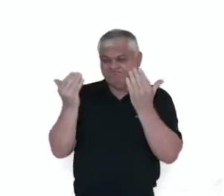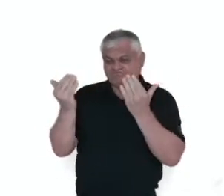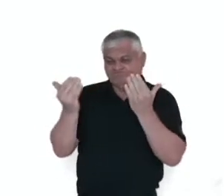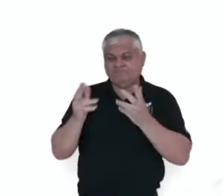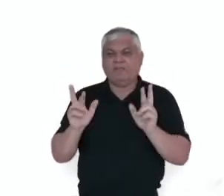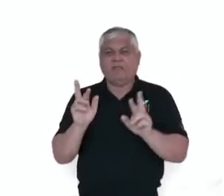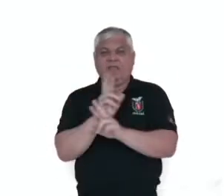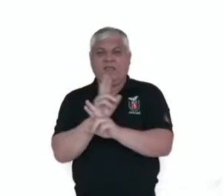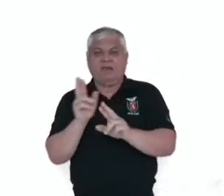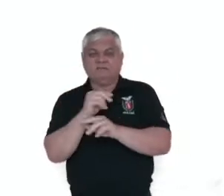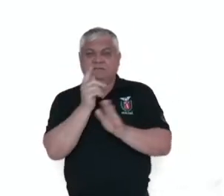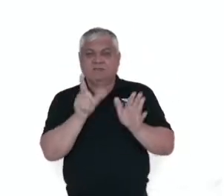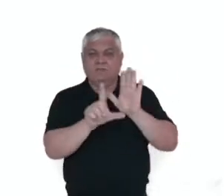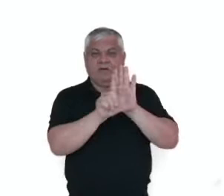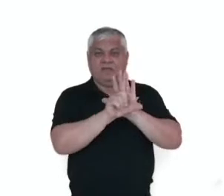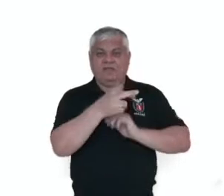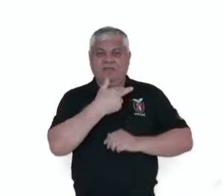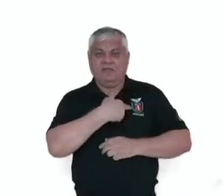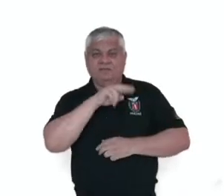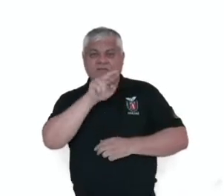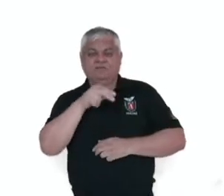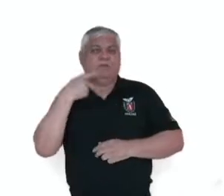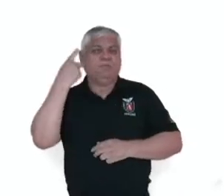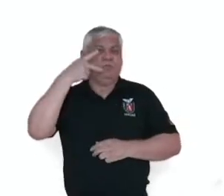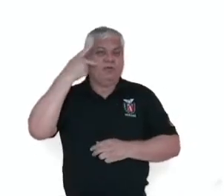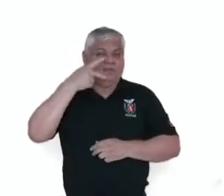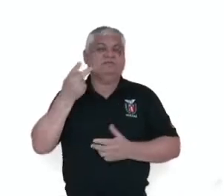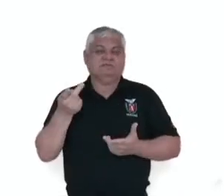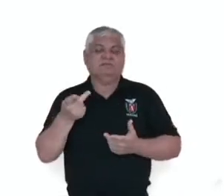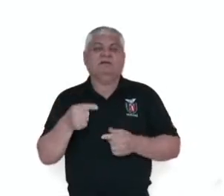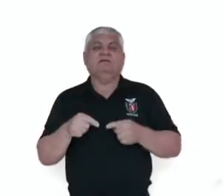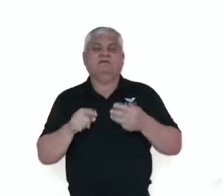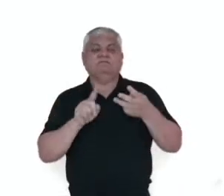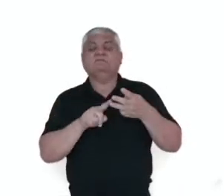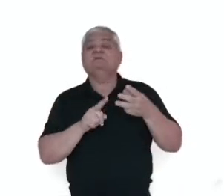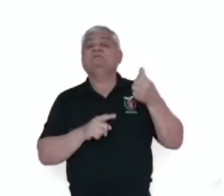das leis com a religião e a política externa. E, por